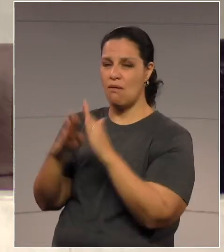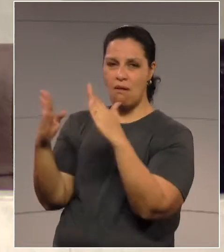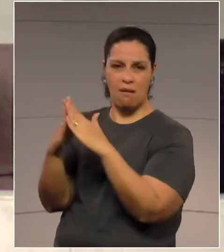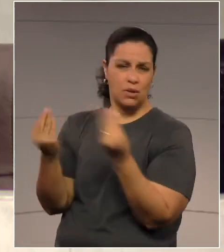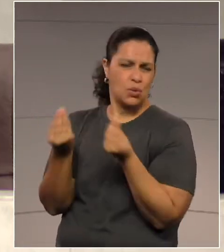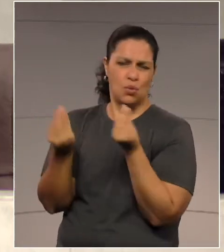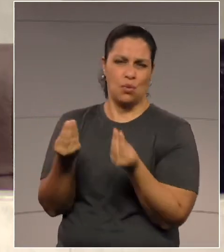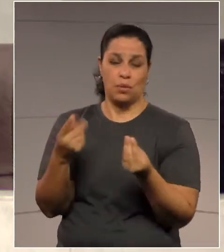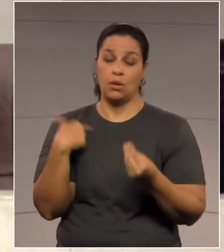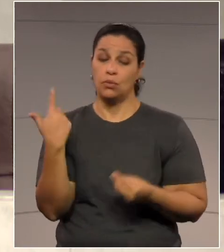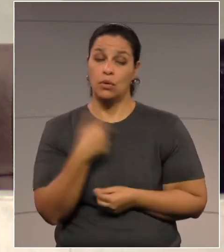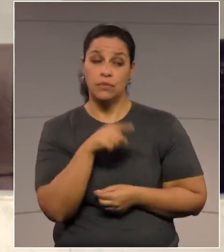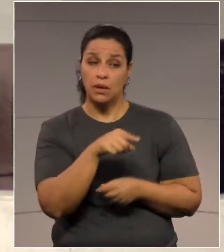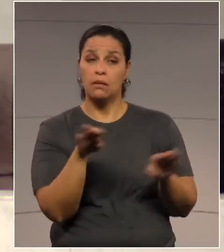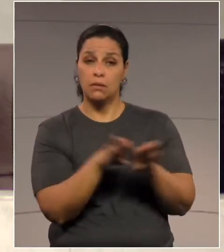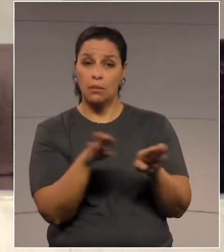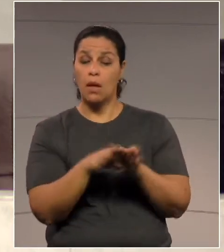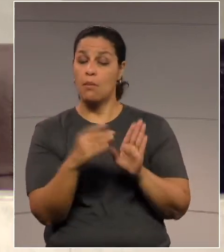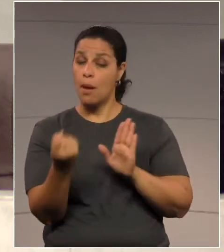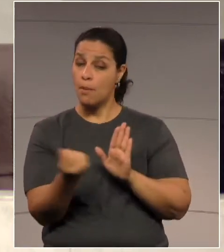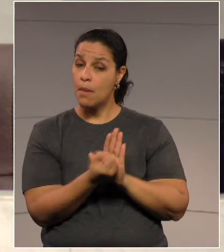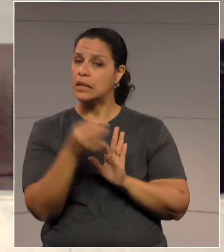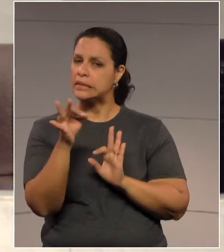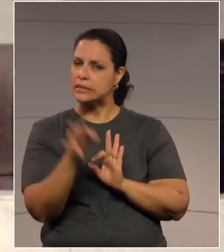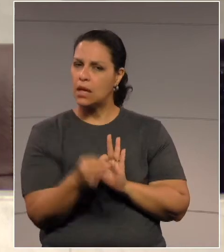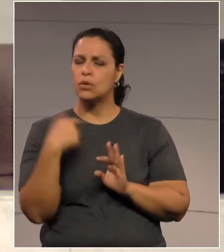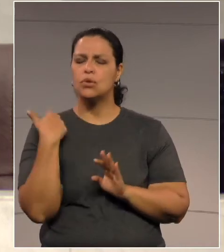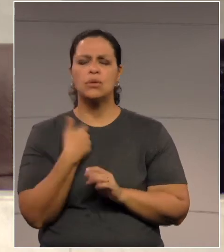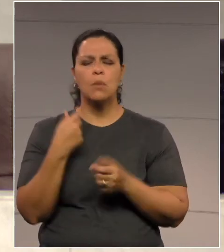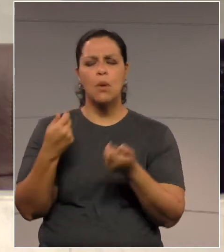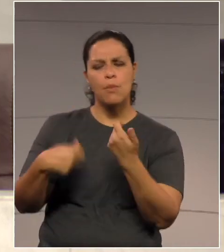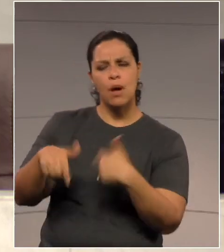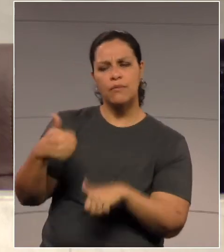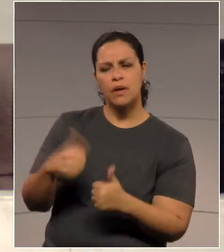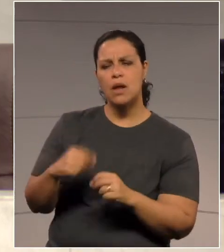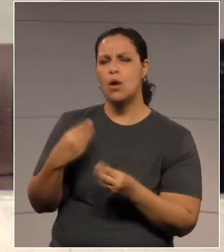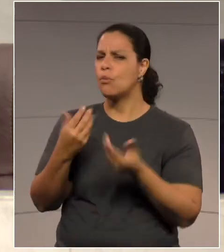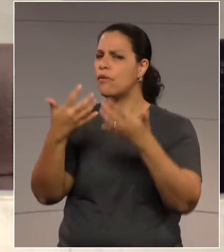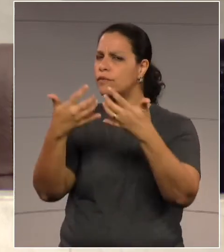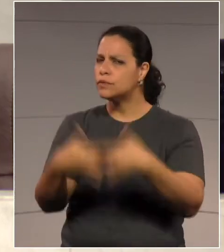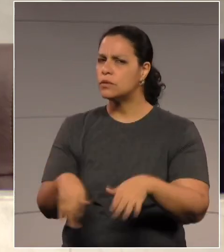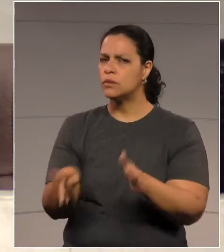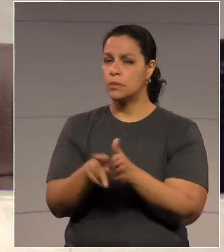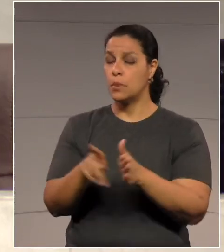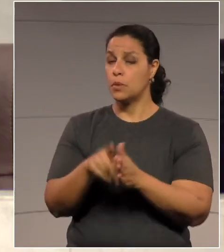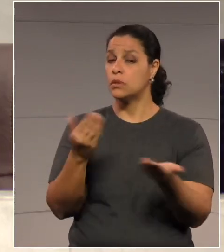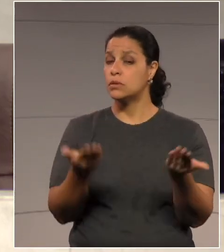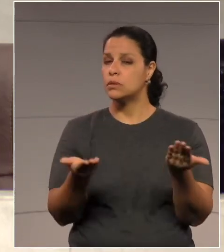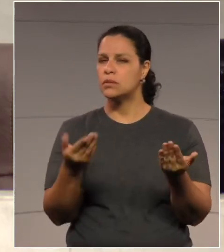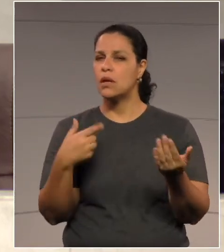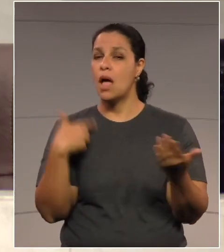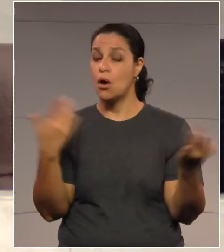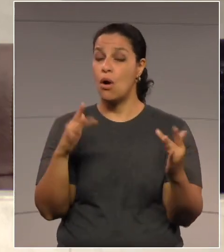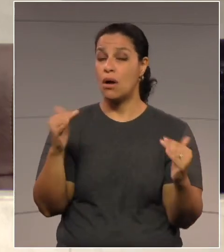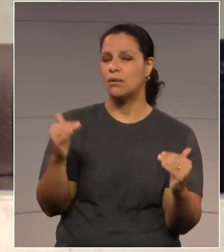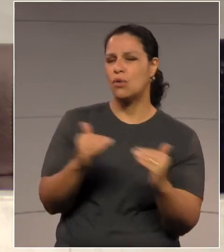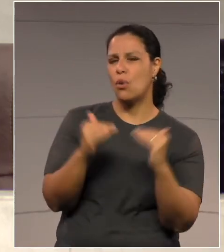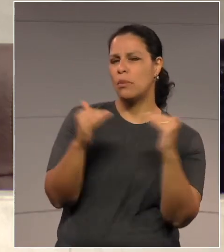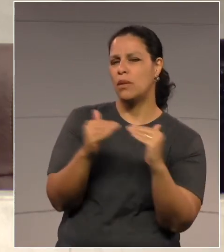de identificar um marco legal, um marco de investimentos, que possa ser compatível com a